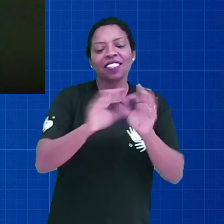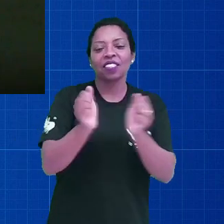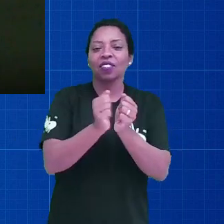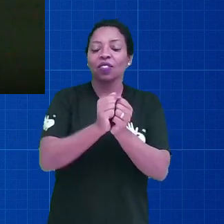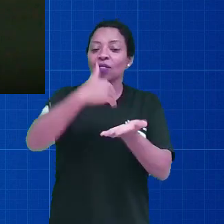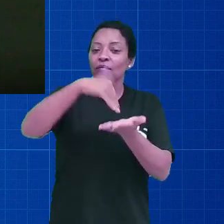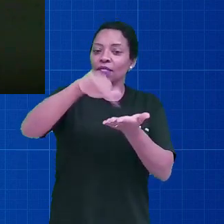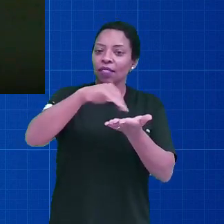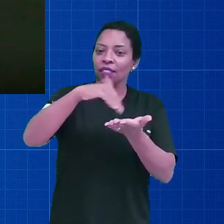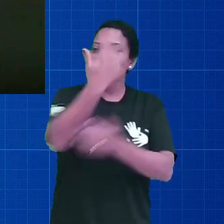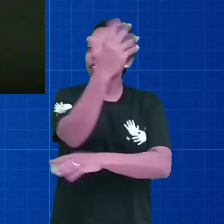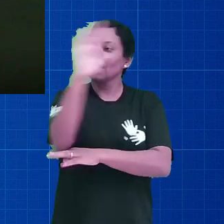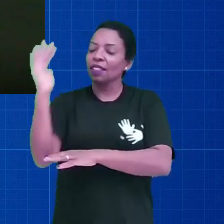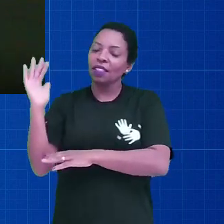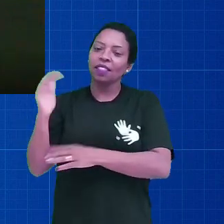de Educação,